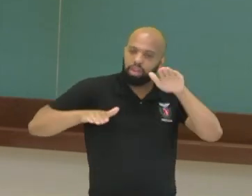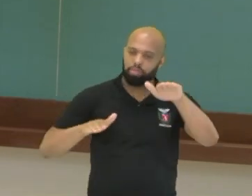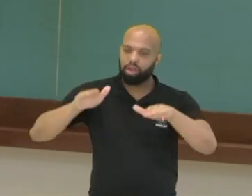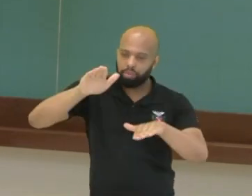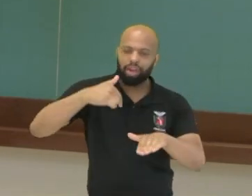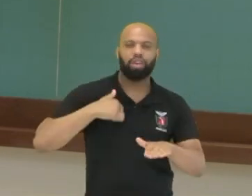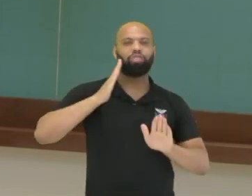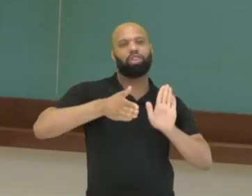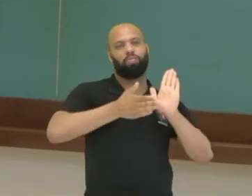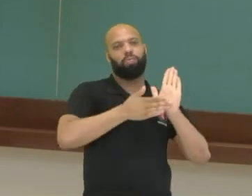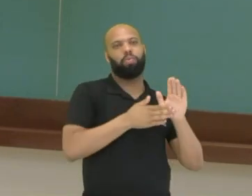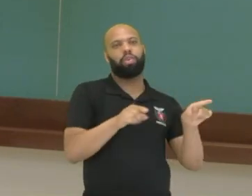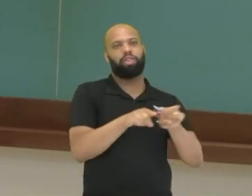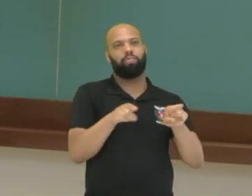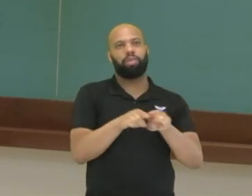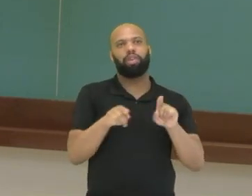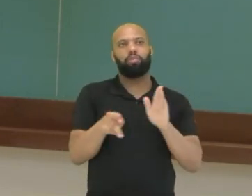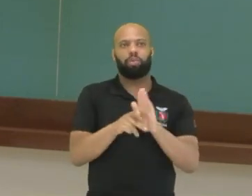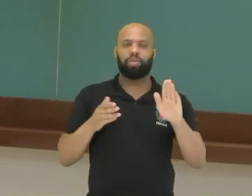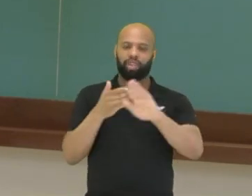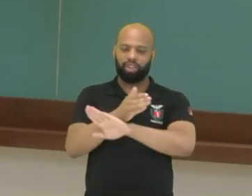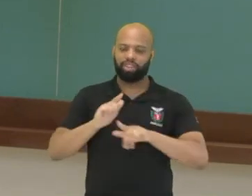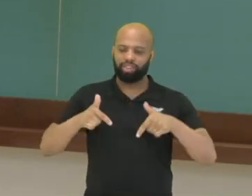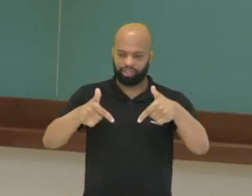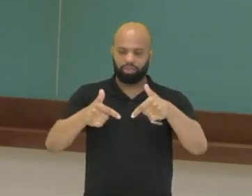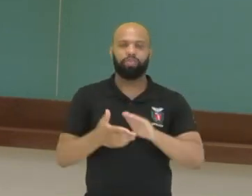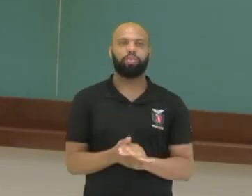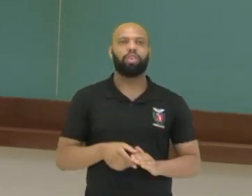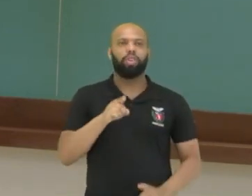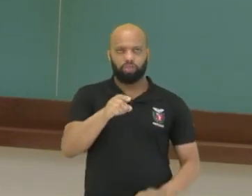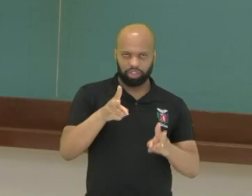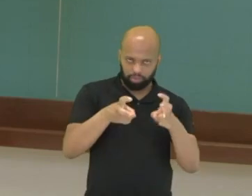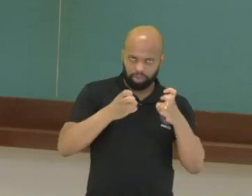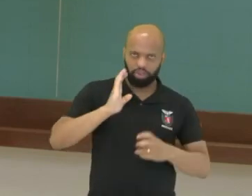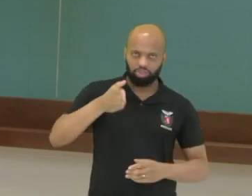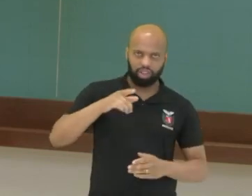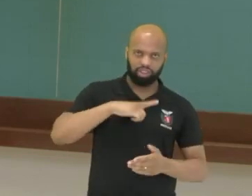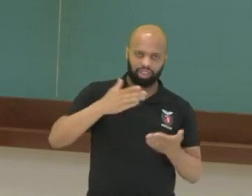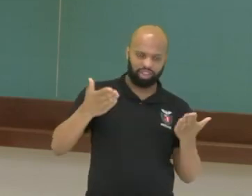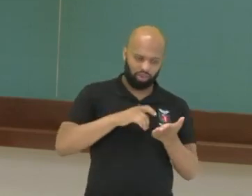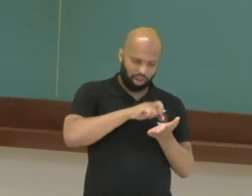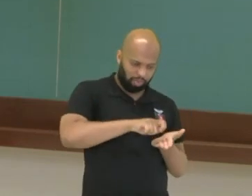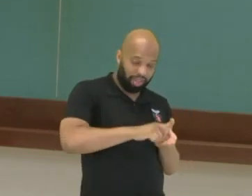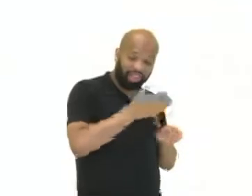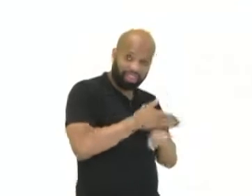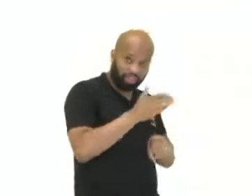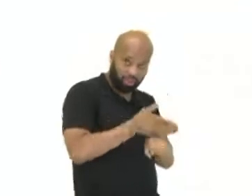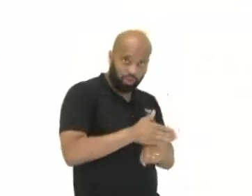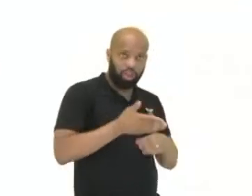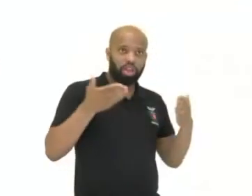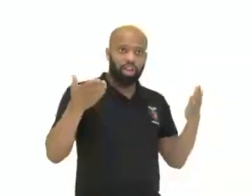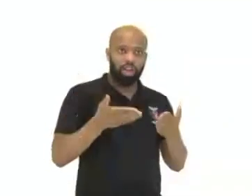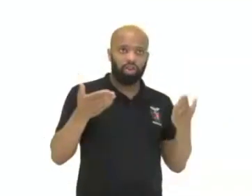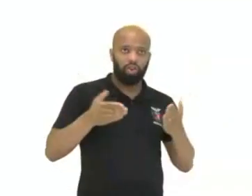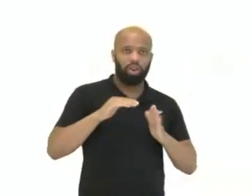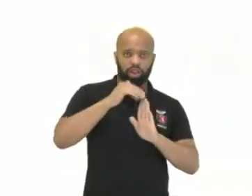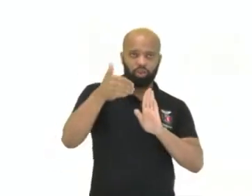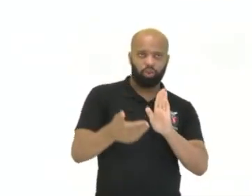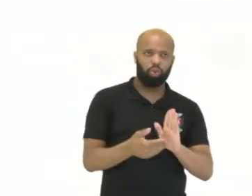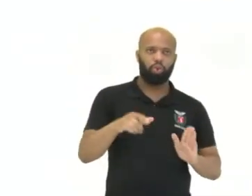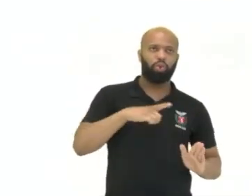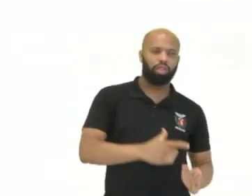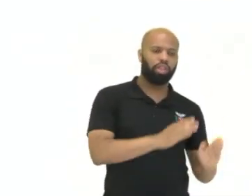uma proposta aqui de intervenção. Percebeu que você já tem o rascunho? Então, se você pegar aqui, ó, todas as